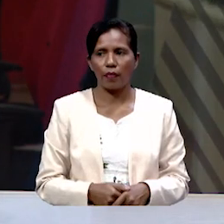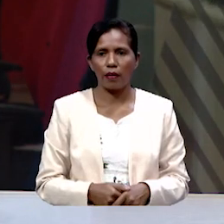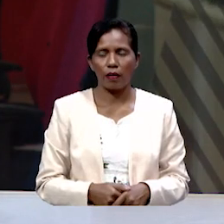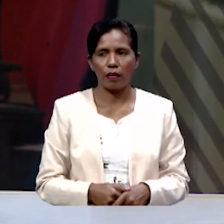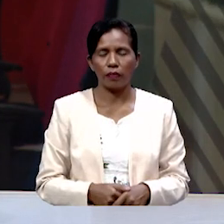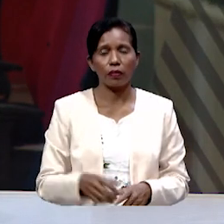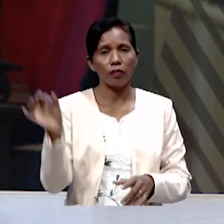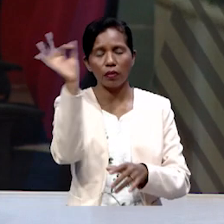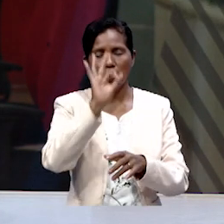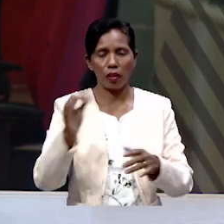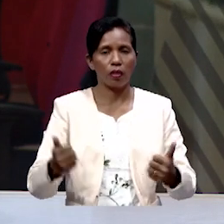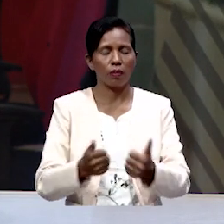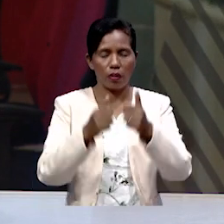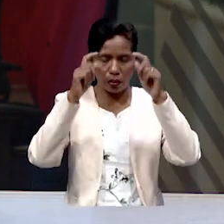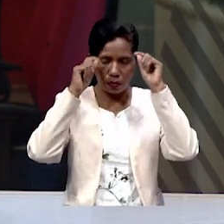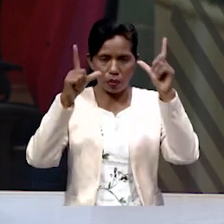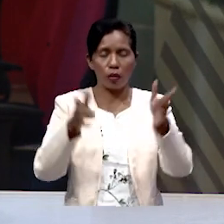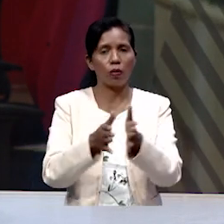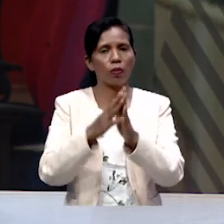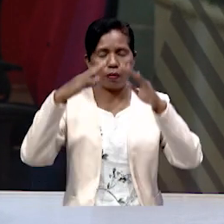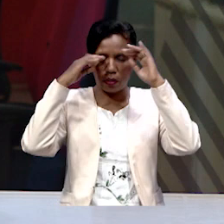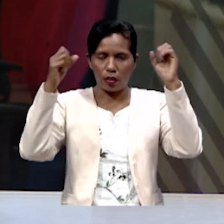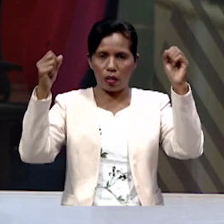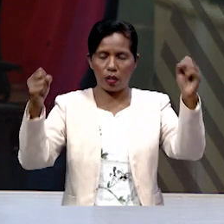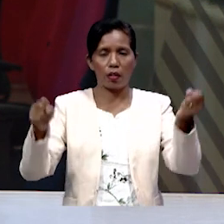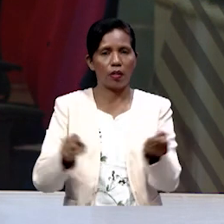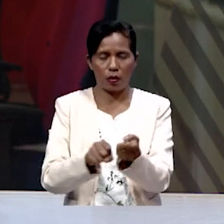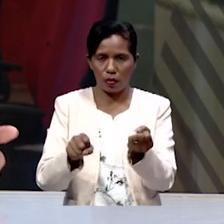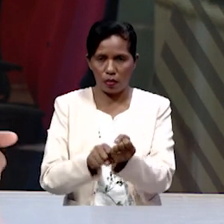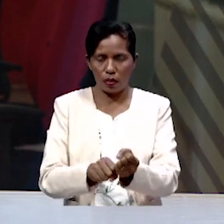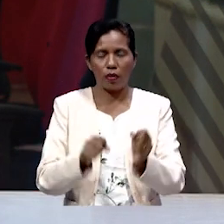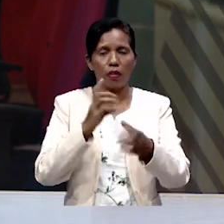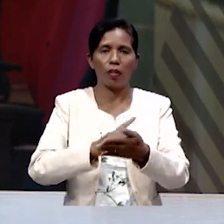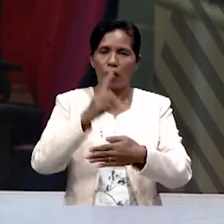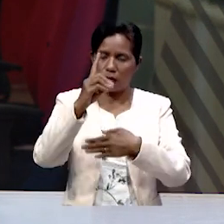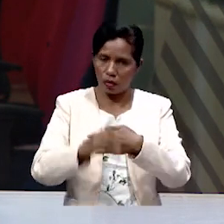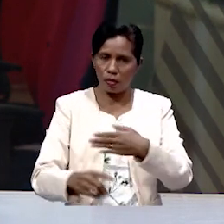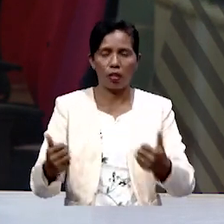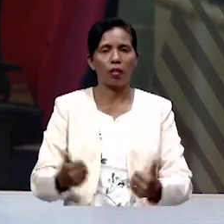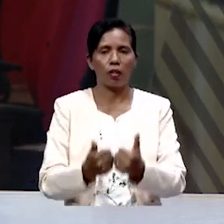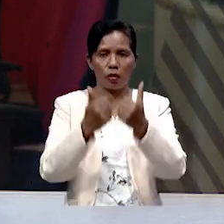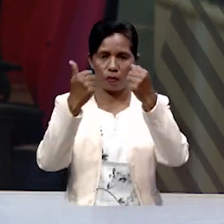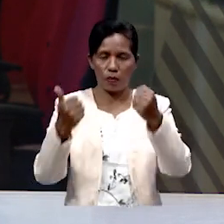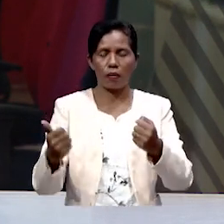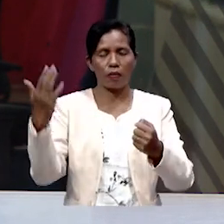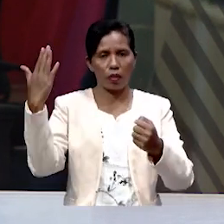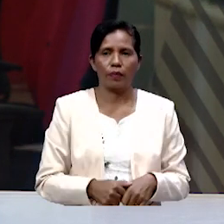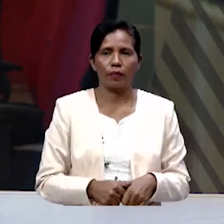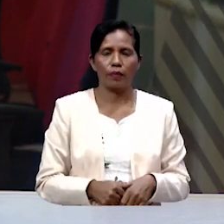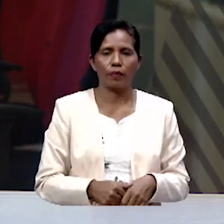Confederação Desporto Timor-Leste, russo presidente da República em apoio, Rodi desenvolve desporto e Railara.